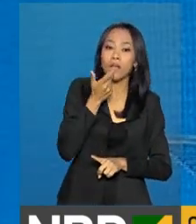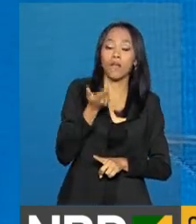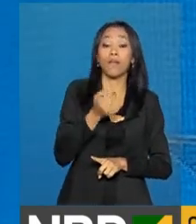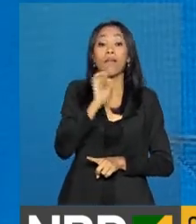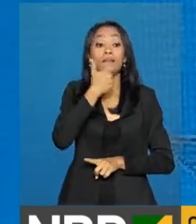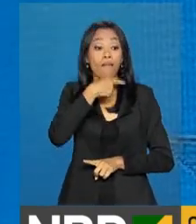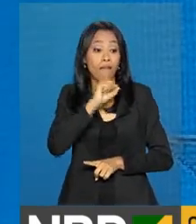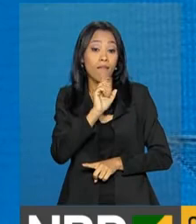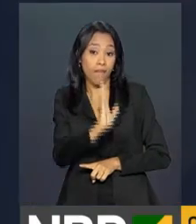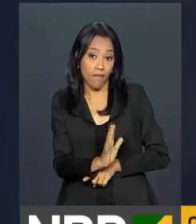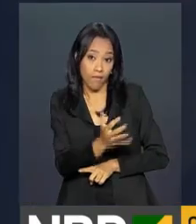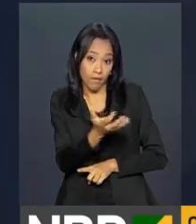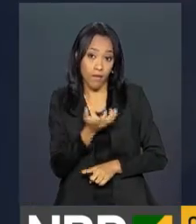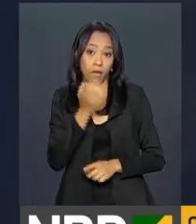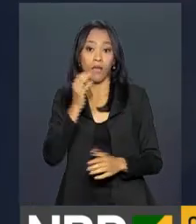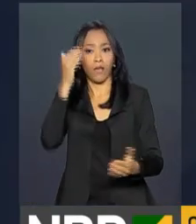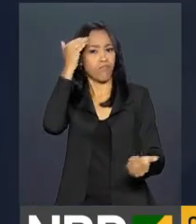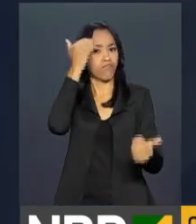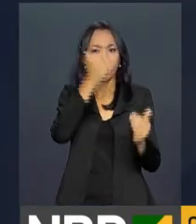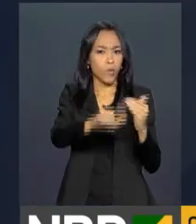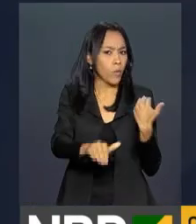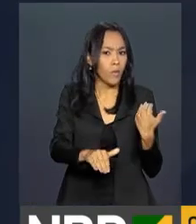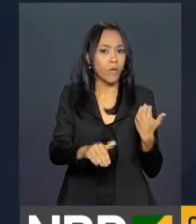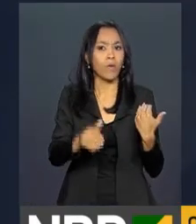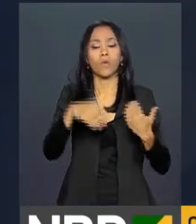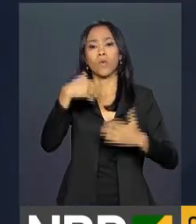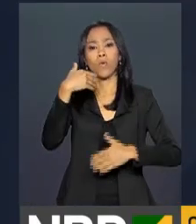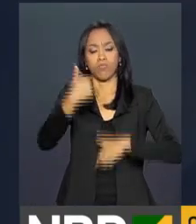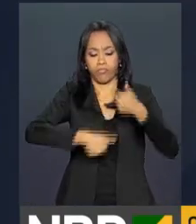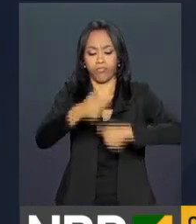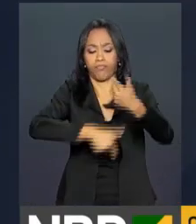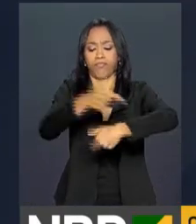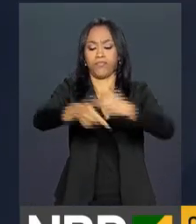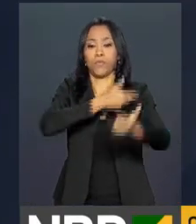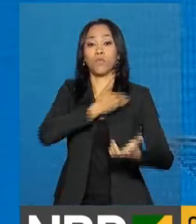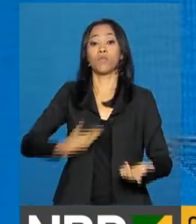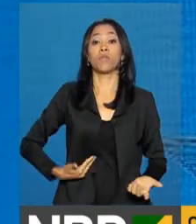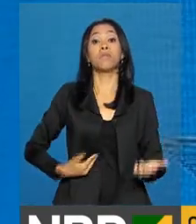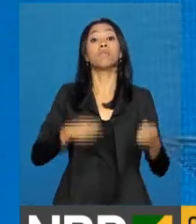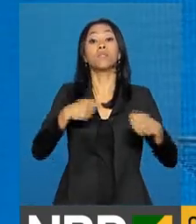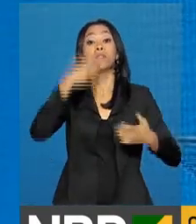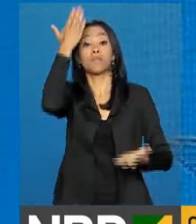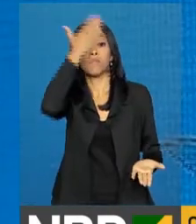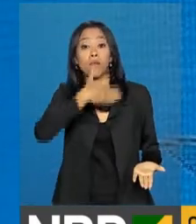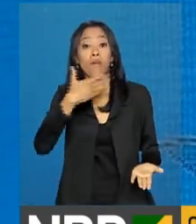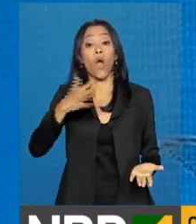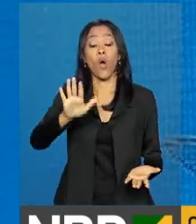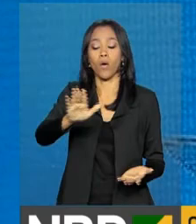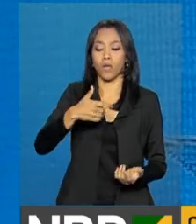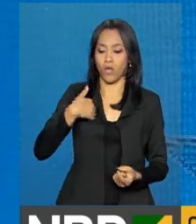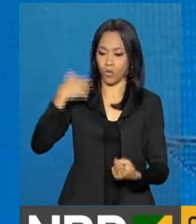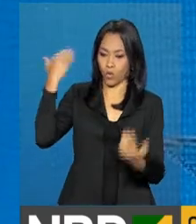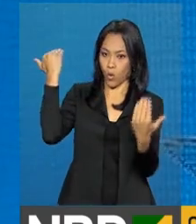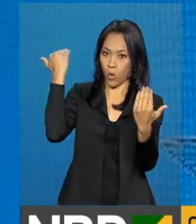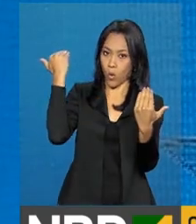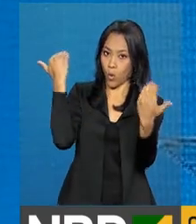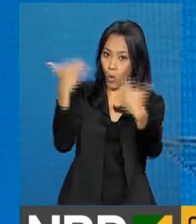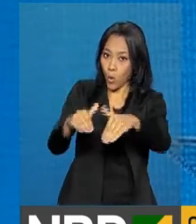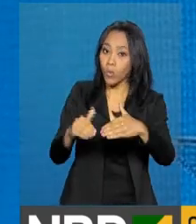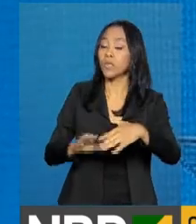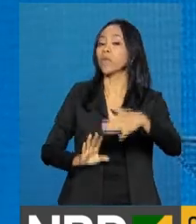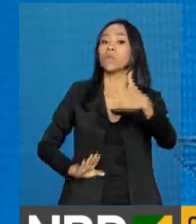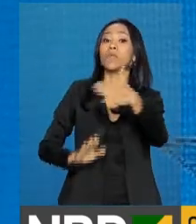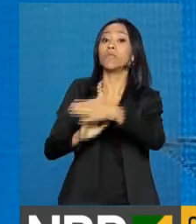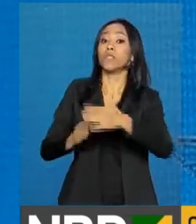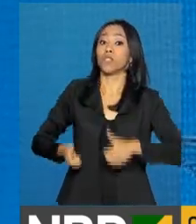quiser contestar as obras do governo, terá que dizer o seguinte: olha aqui, eu sou contra o teto dos gastos